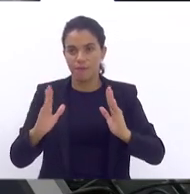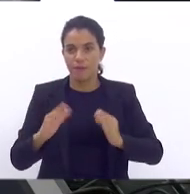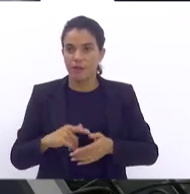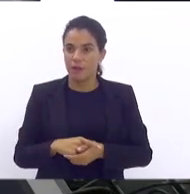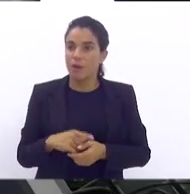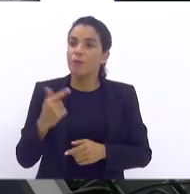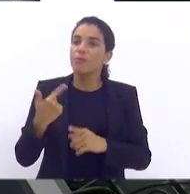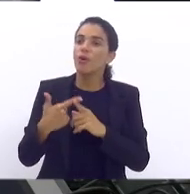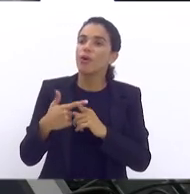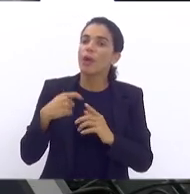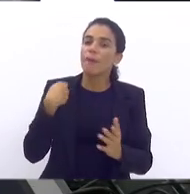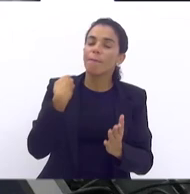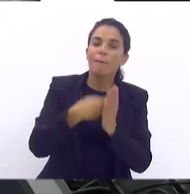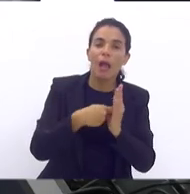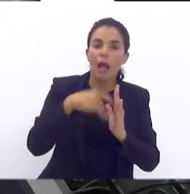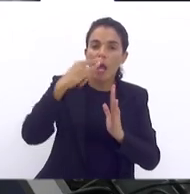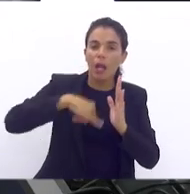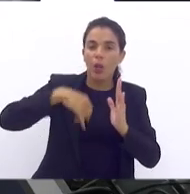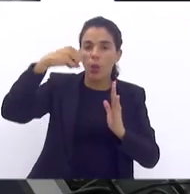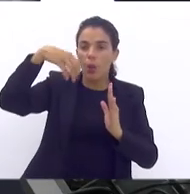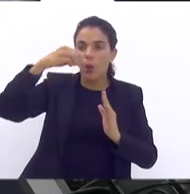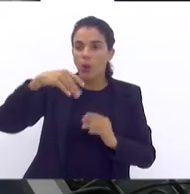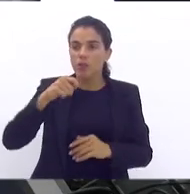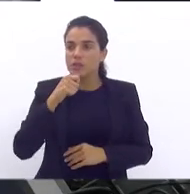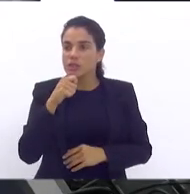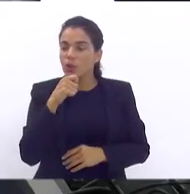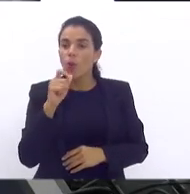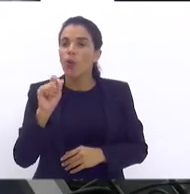porque tem o quê? Prazo. Se eu não pago a conta d'água,